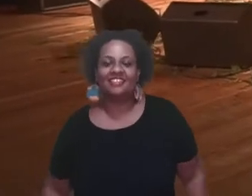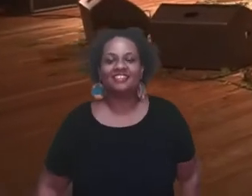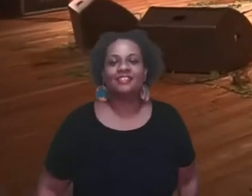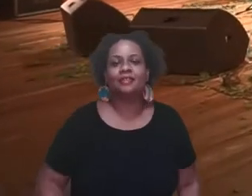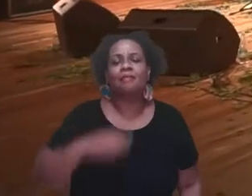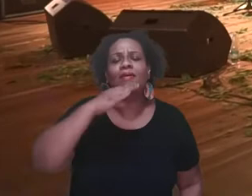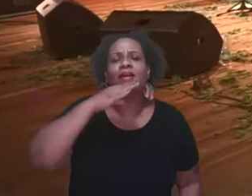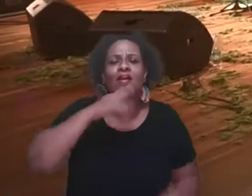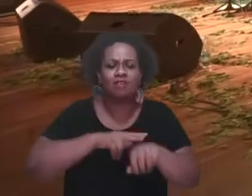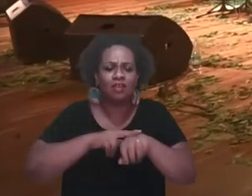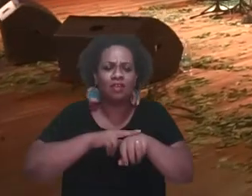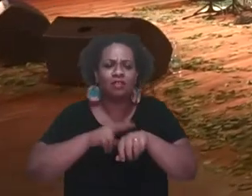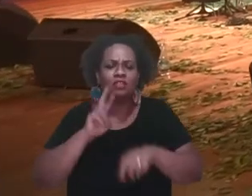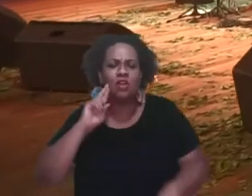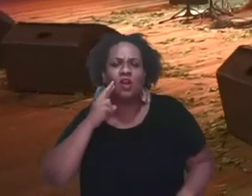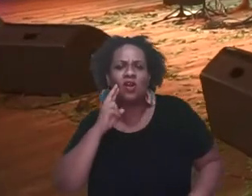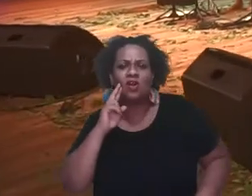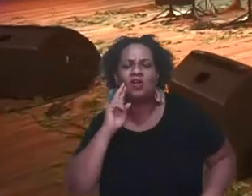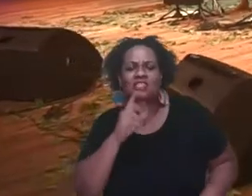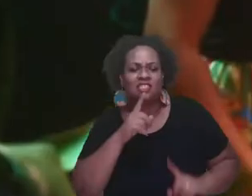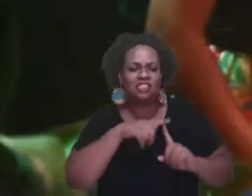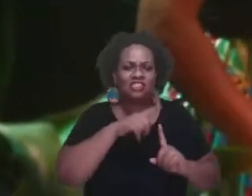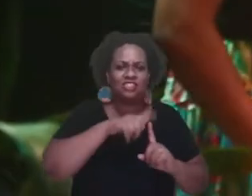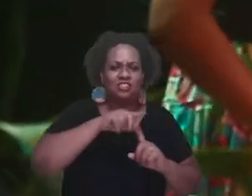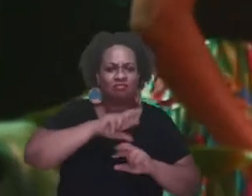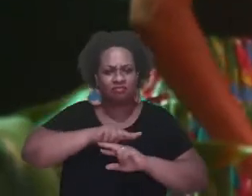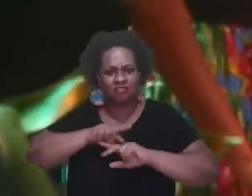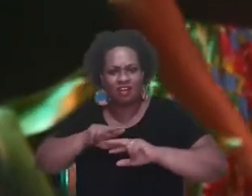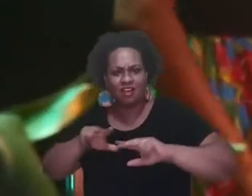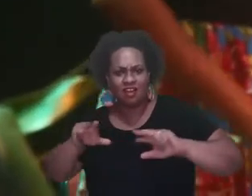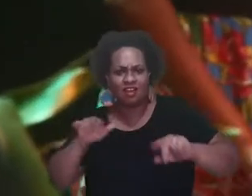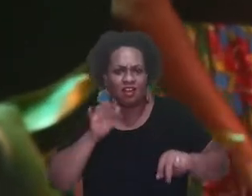é Vanda Verde mandar Quantas patas a